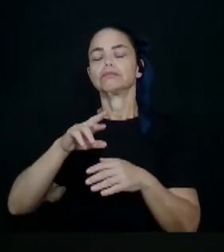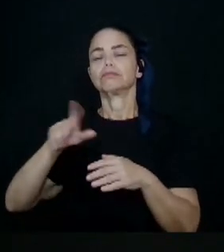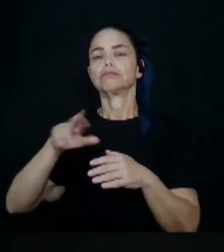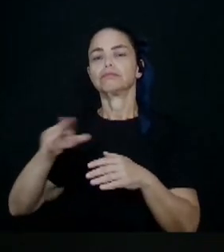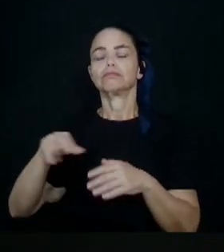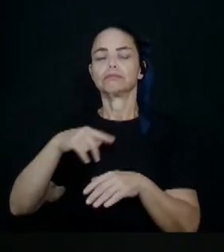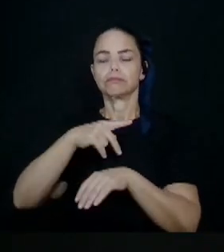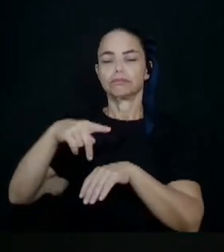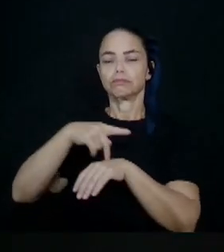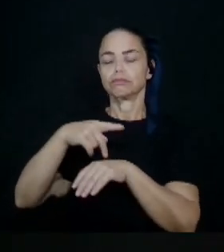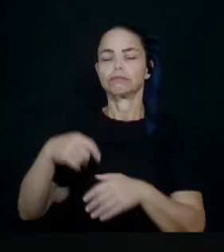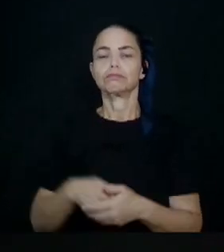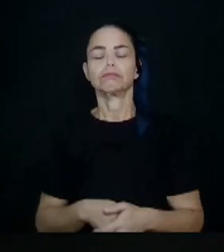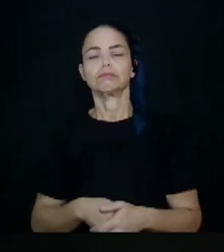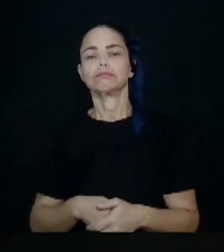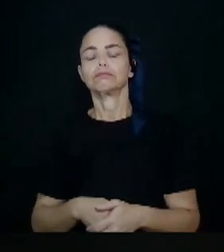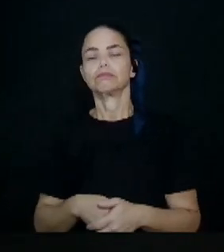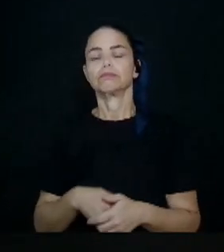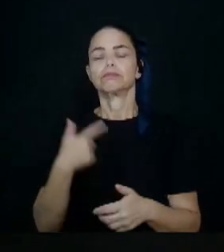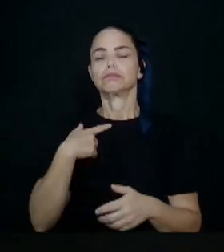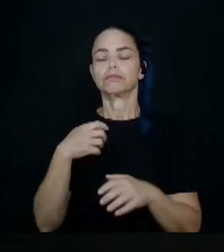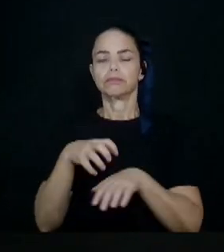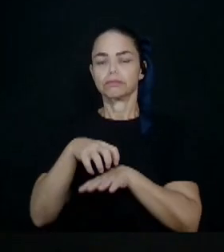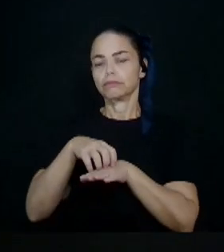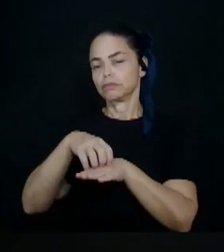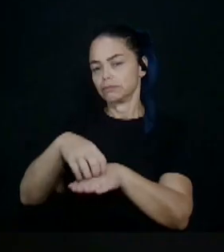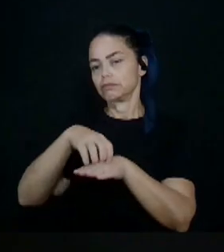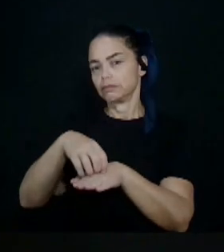o transporte público, vamos lá, que nós tenhamos